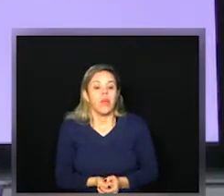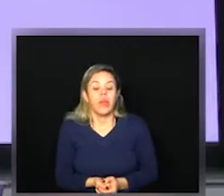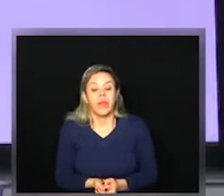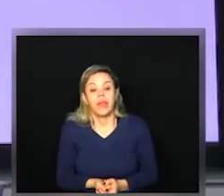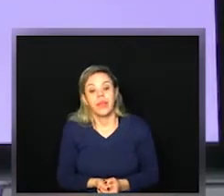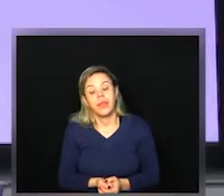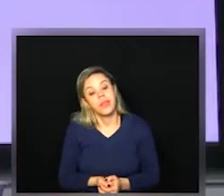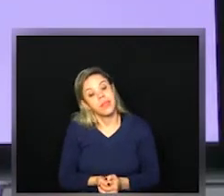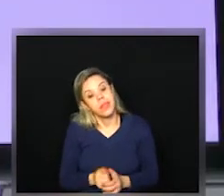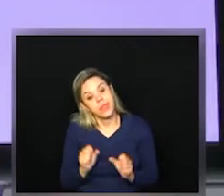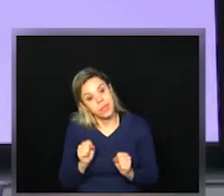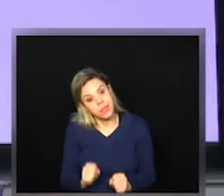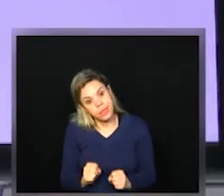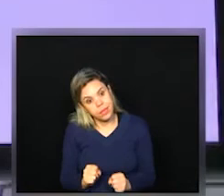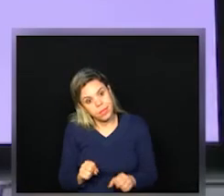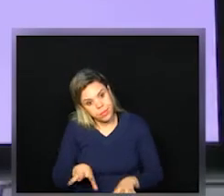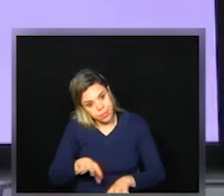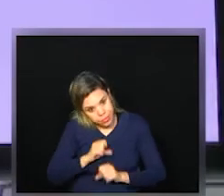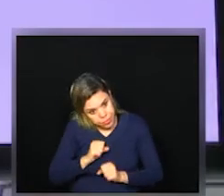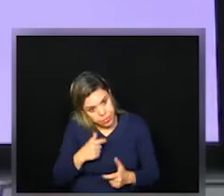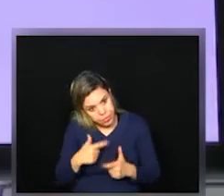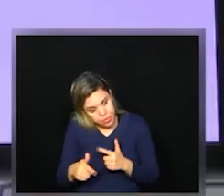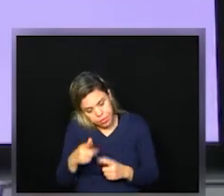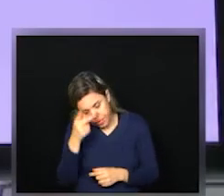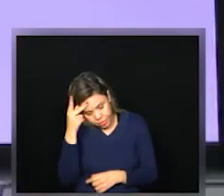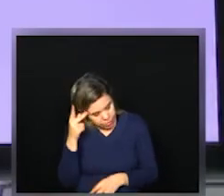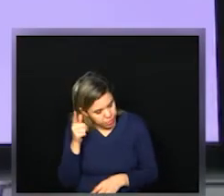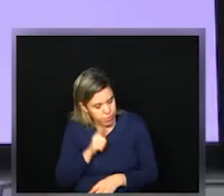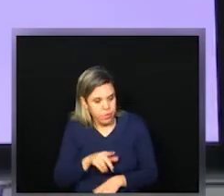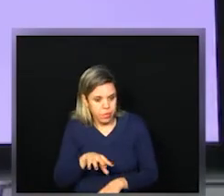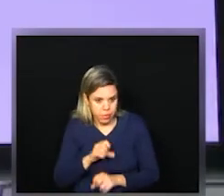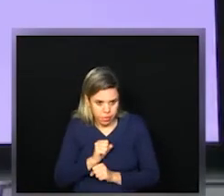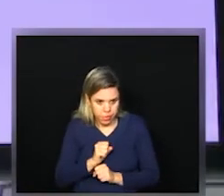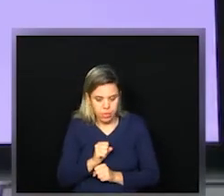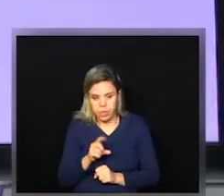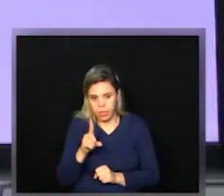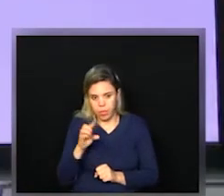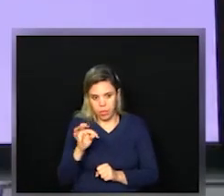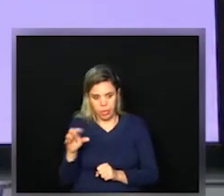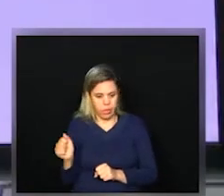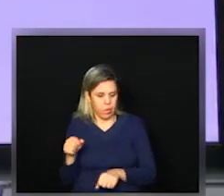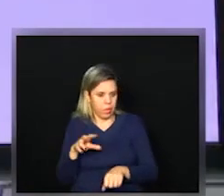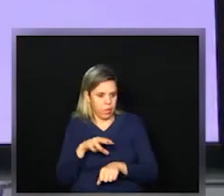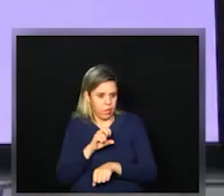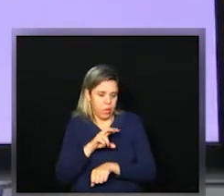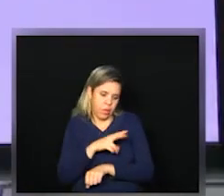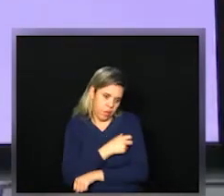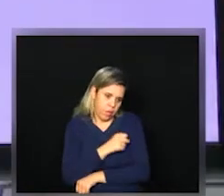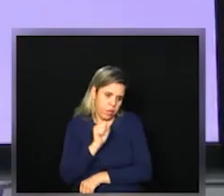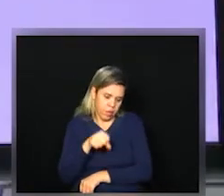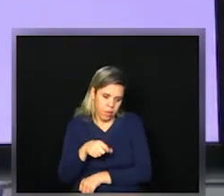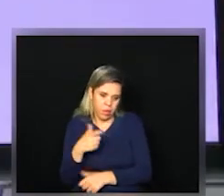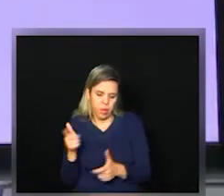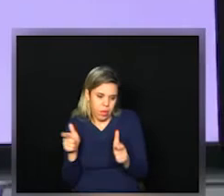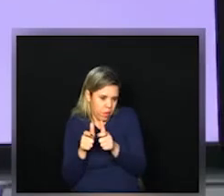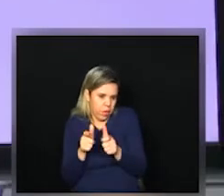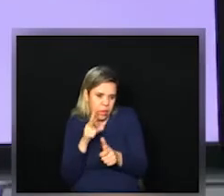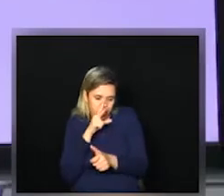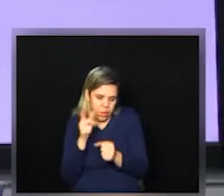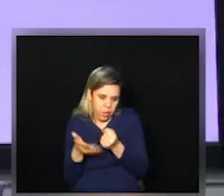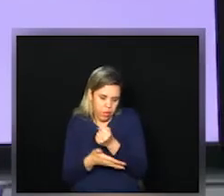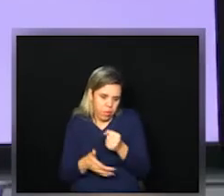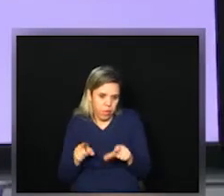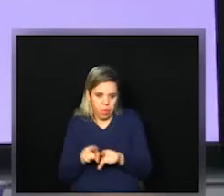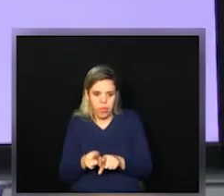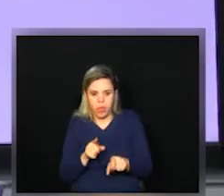pode ainda ser infecciosa a pessoa que adquire a variante Delta vacinada? Sim, mas ela é menos infecciosa